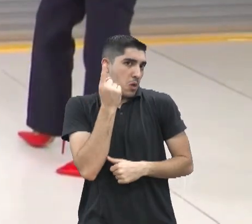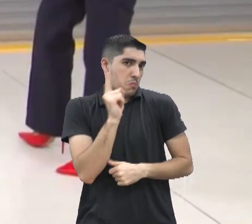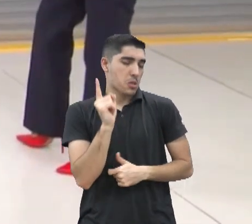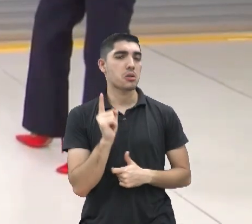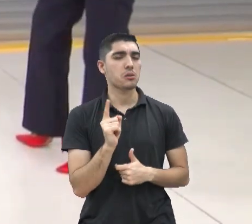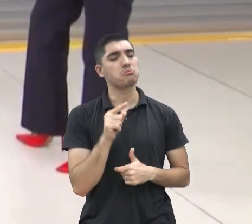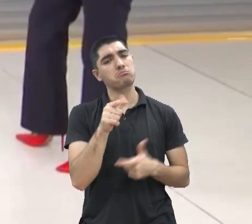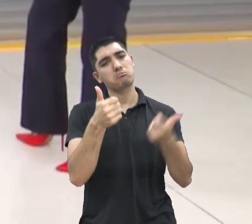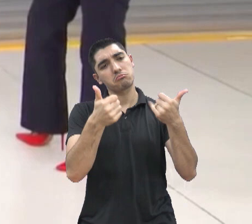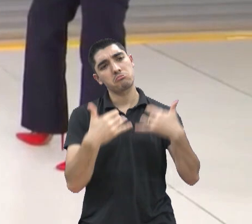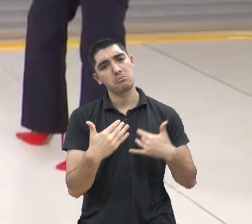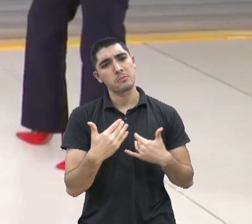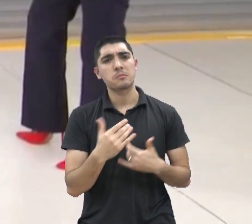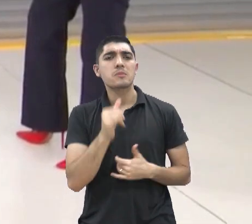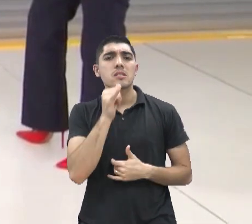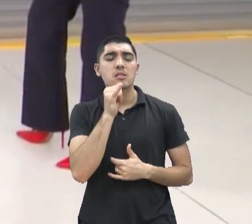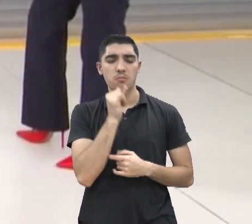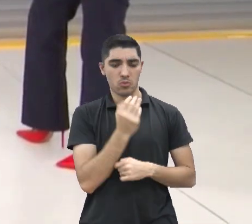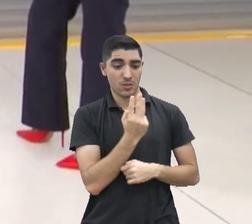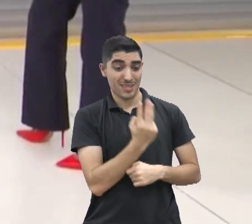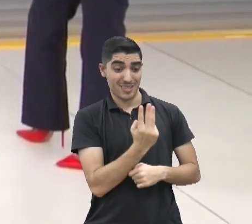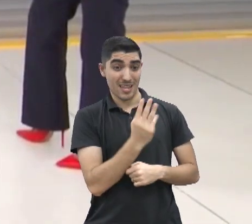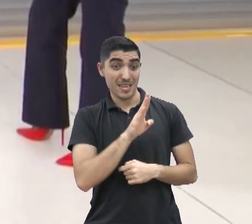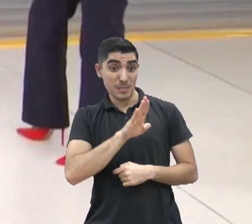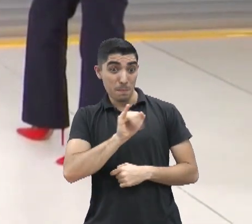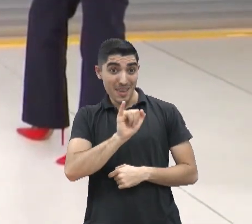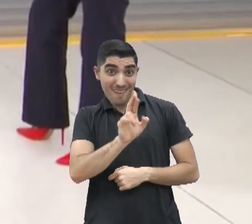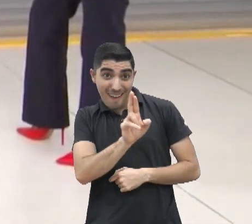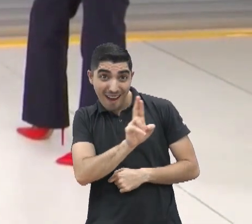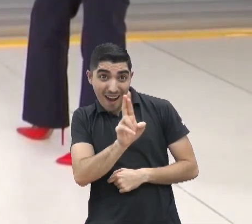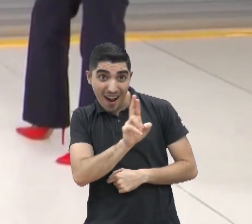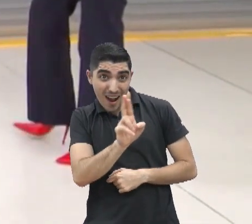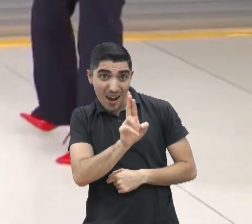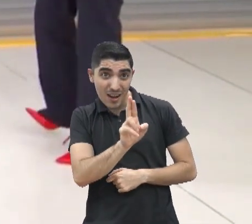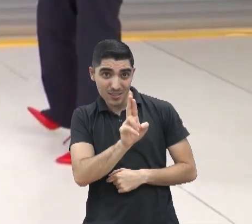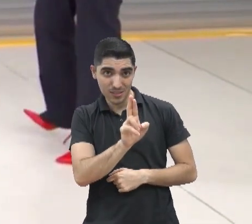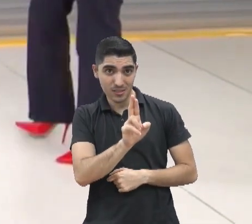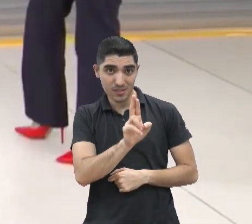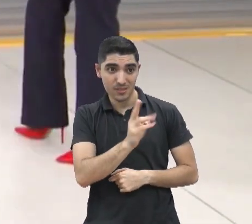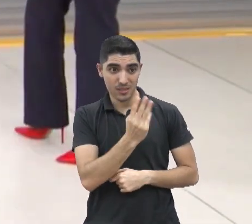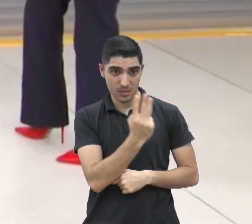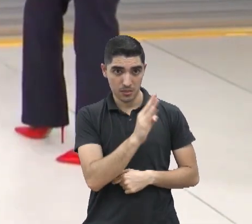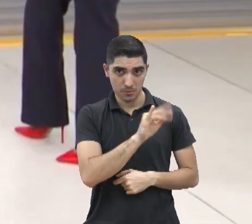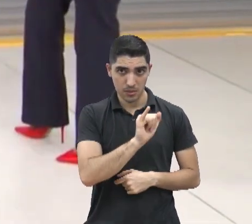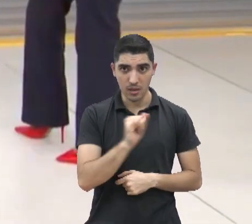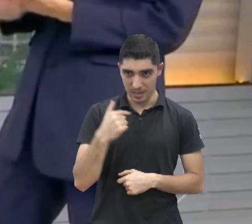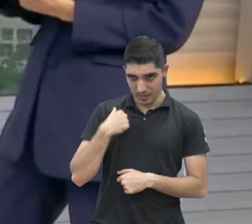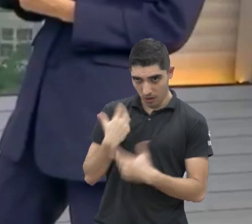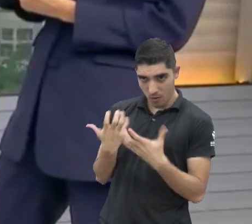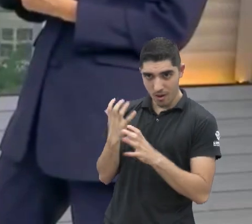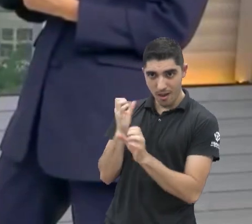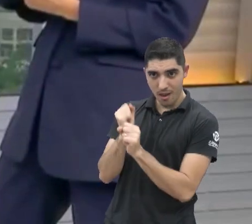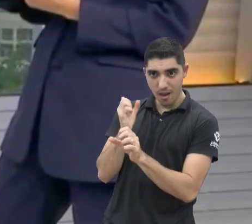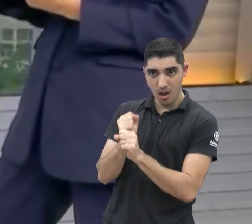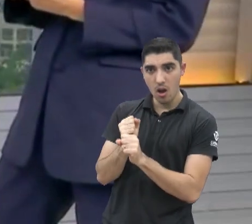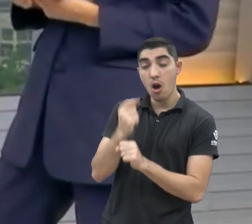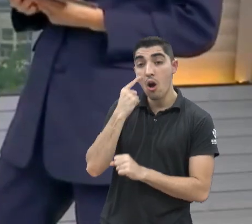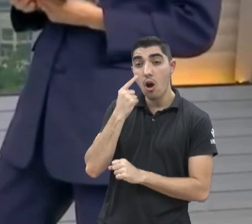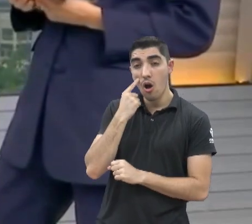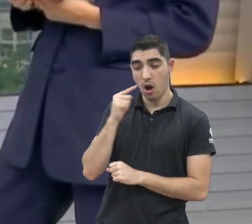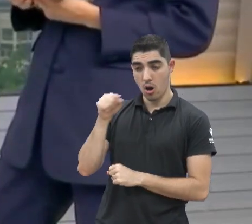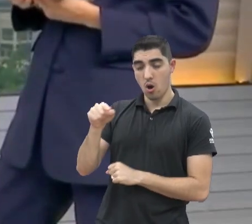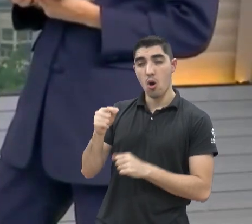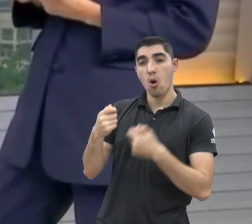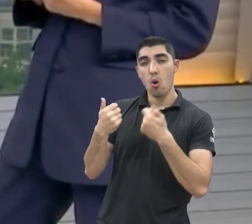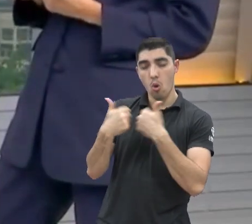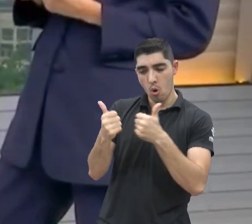você pegar 3 bilhões, 3 bi... Quer que eu faça essa conta pra você, A média do valor de um ônibus